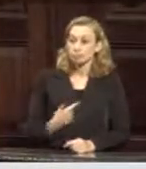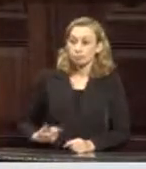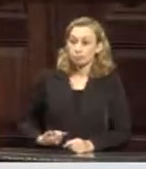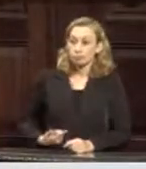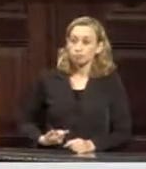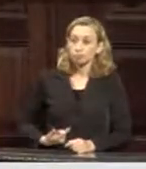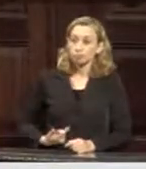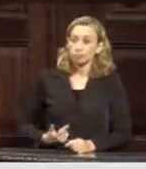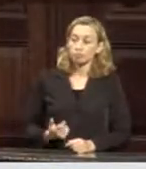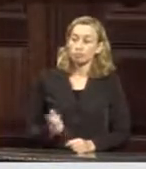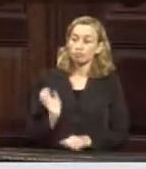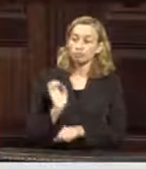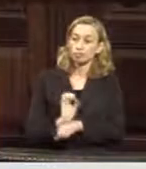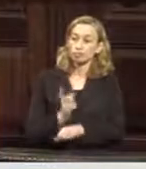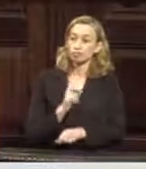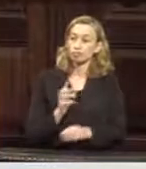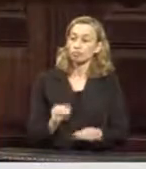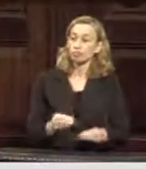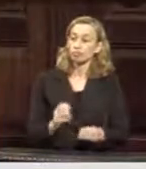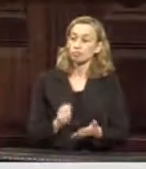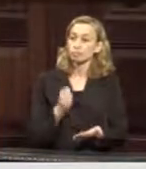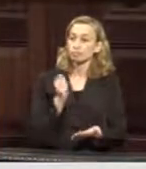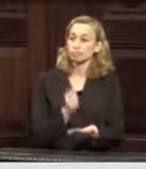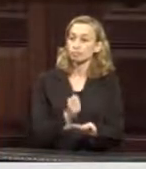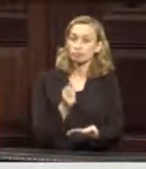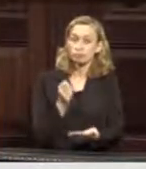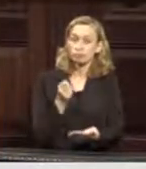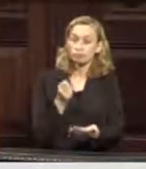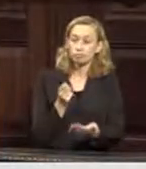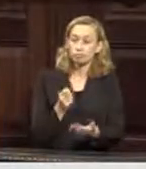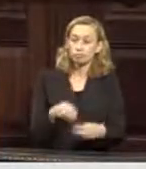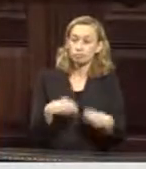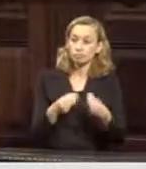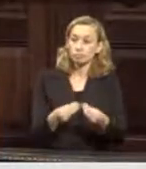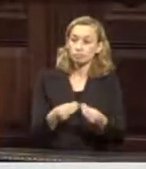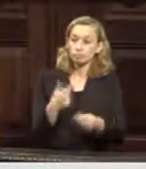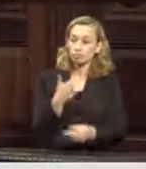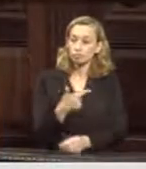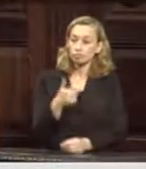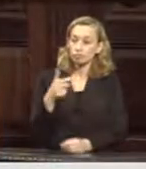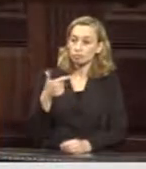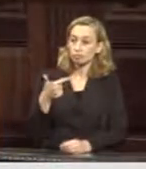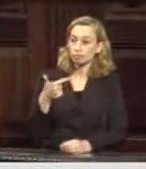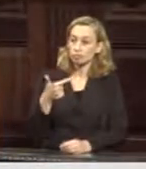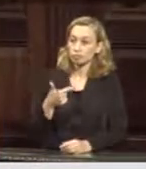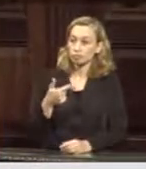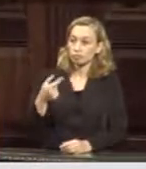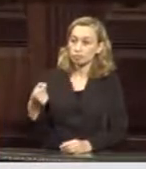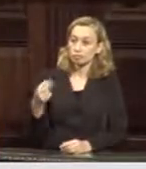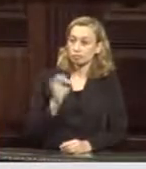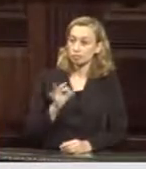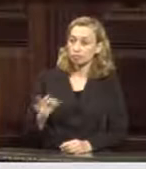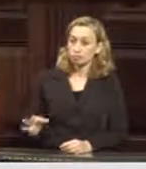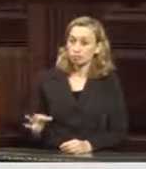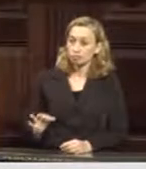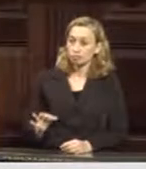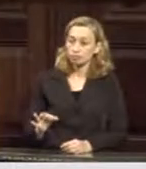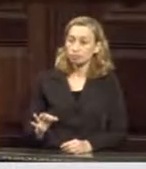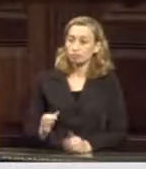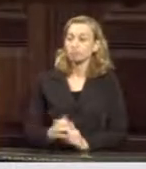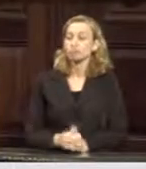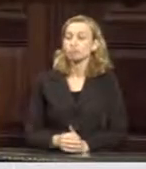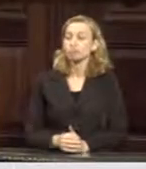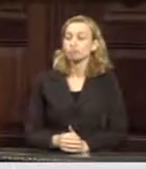25% de duodécimos em todos os grupos orçamentários, pelo menos entre os mais importantes, pessoal, custeio e